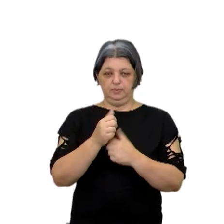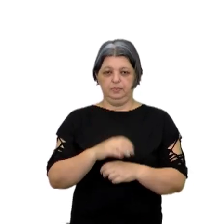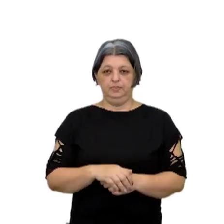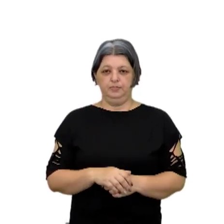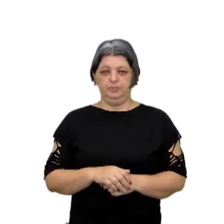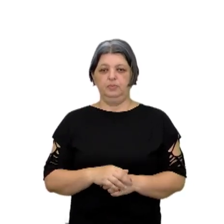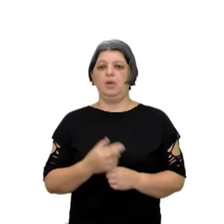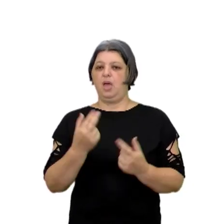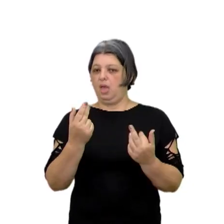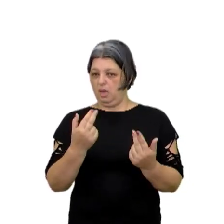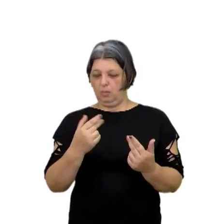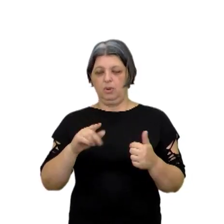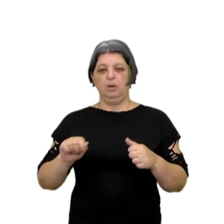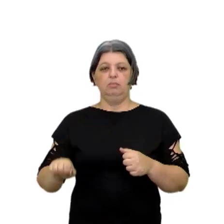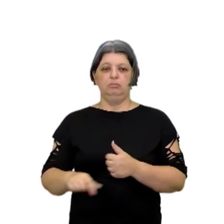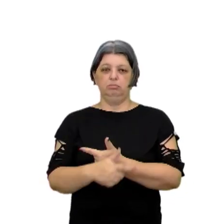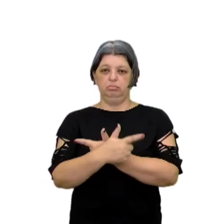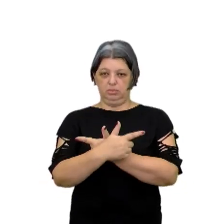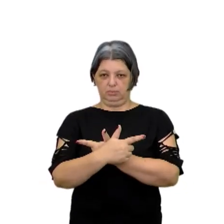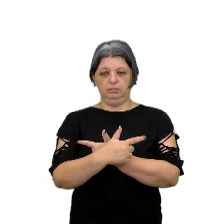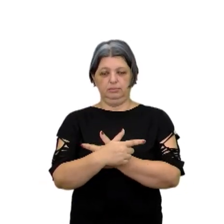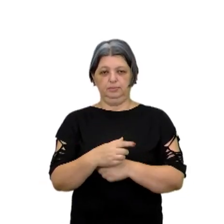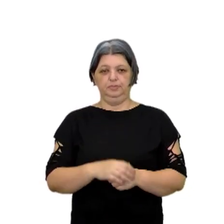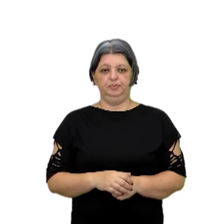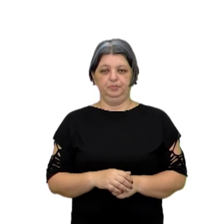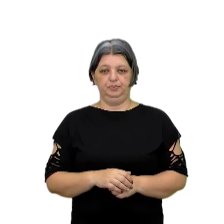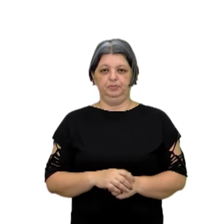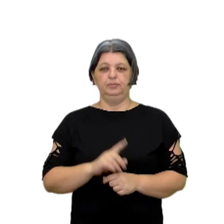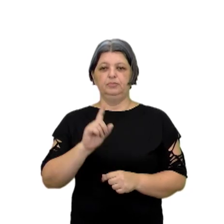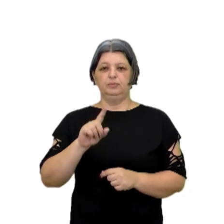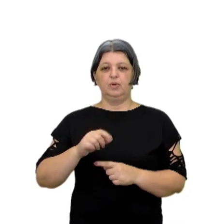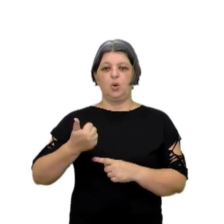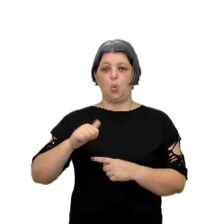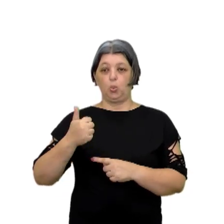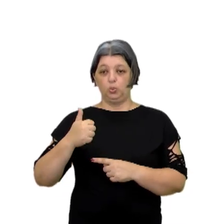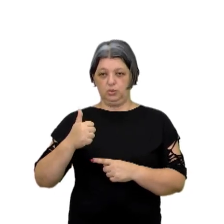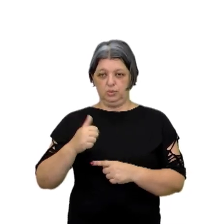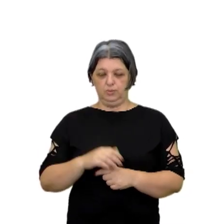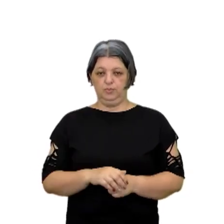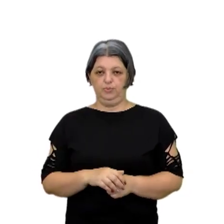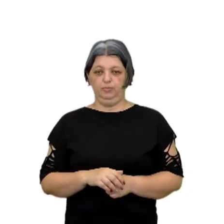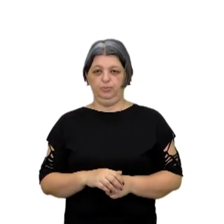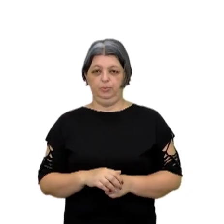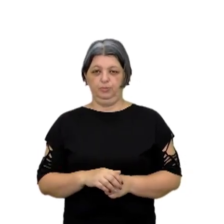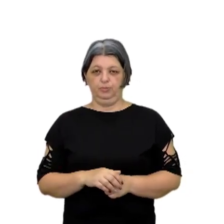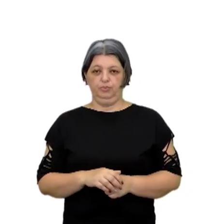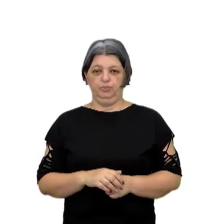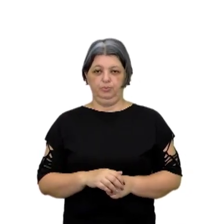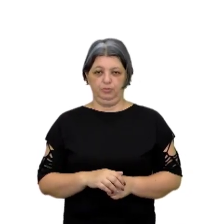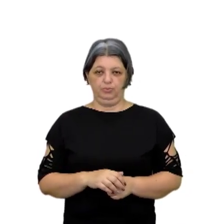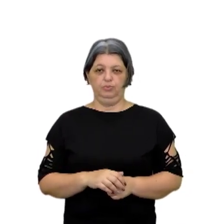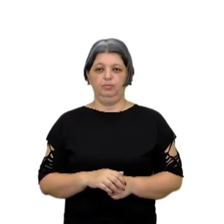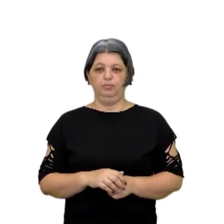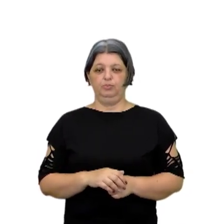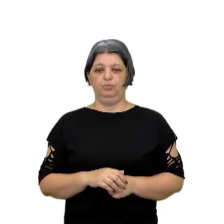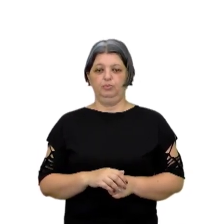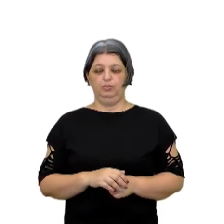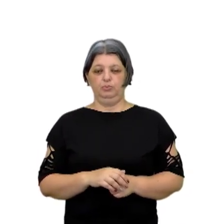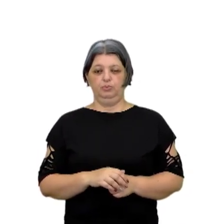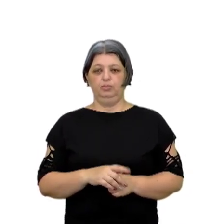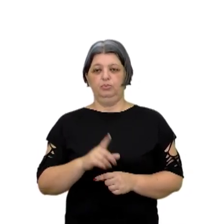nem nas equações de primeiro grau nas funções de primeiro grau né na verdade aqui há 11 e aí ó zero álcool e da